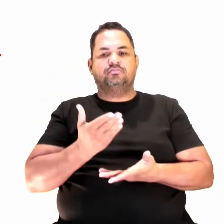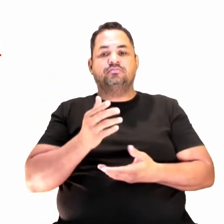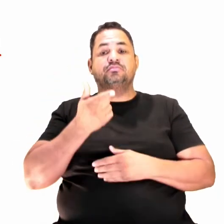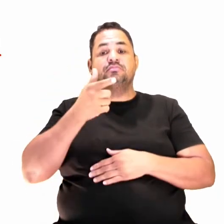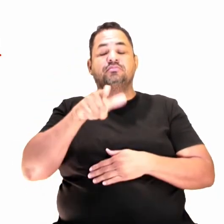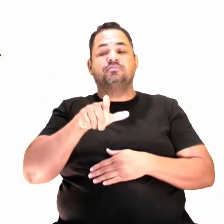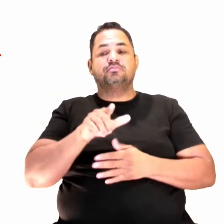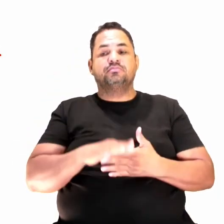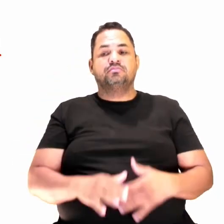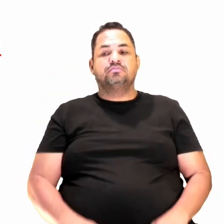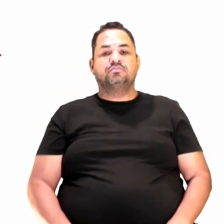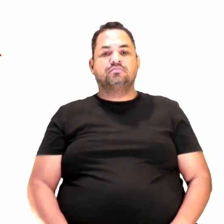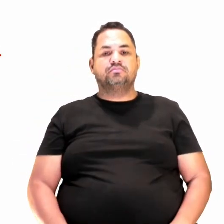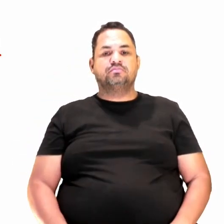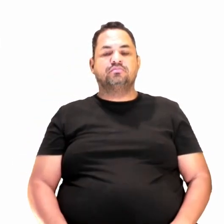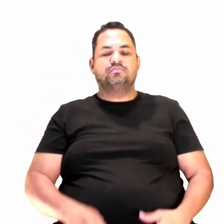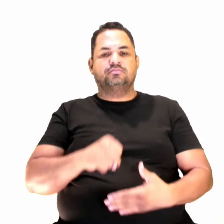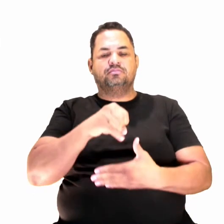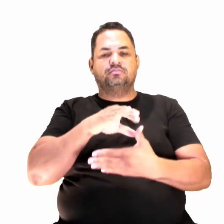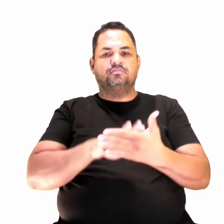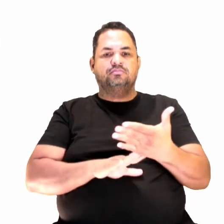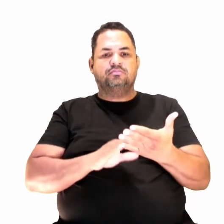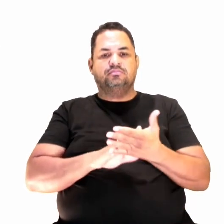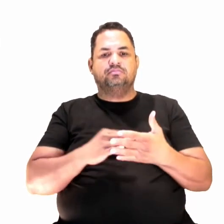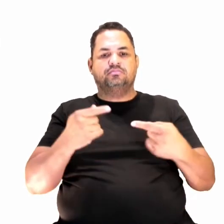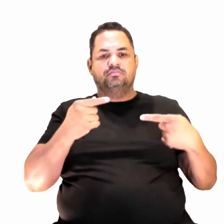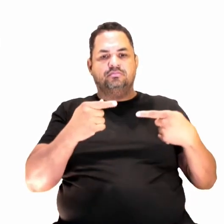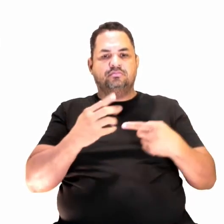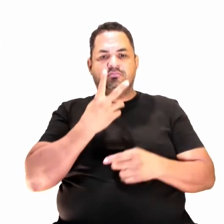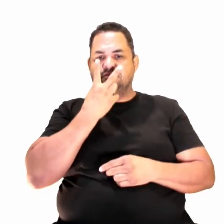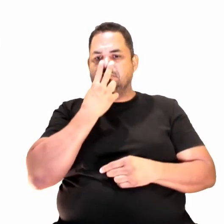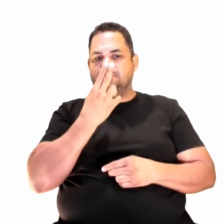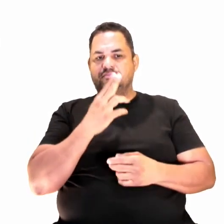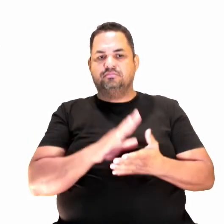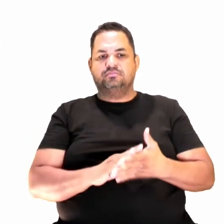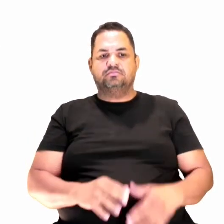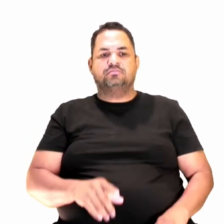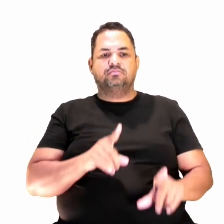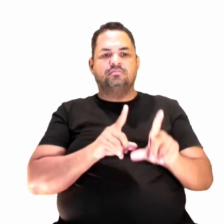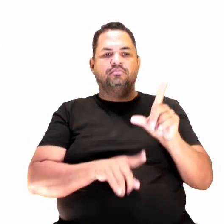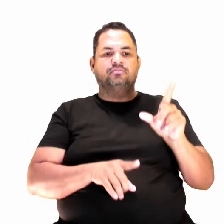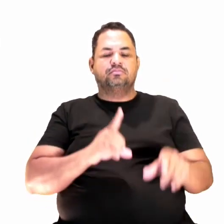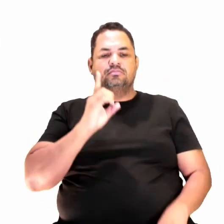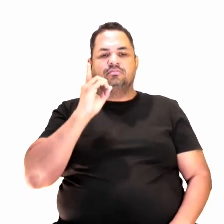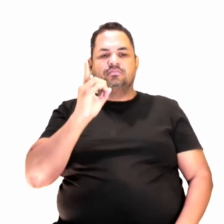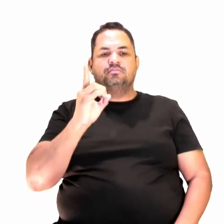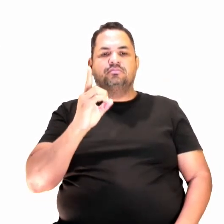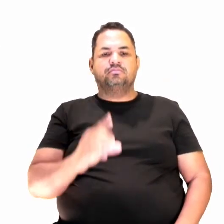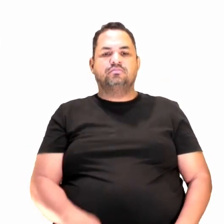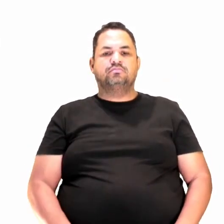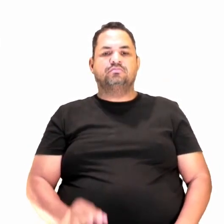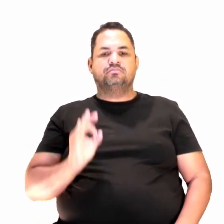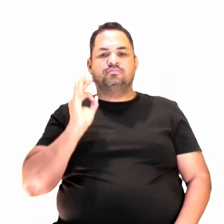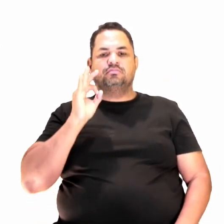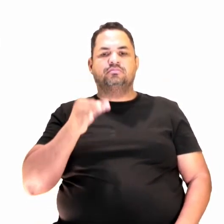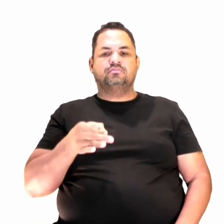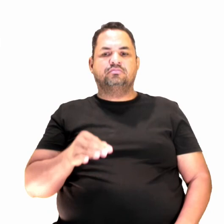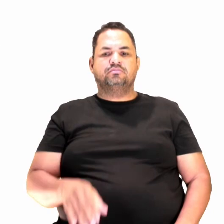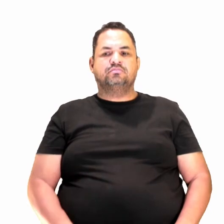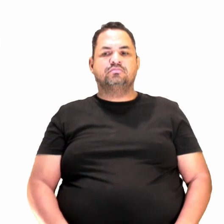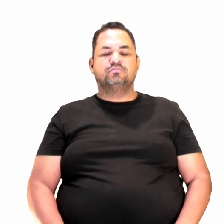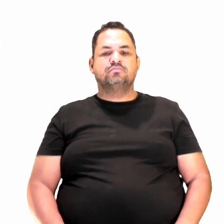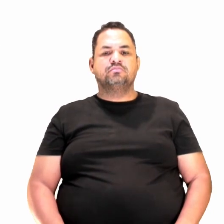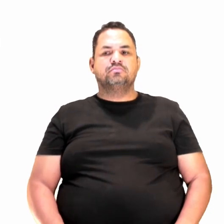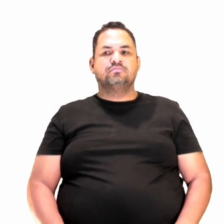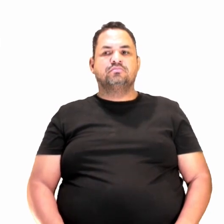novo. Portanto, a única alternativa que se assemelha a essa é a alternativa de letra D, certo? Quem marcou a